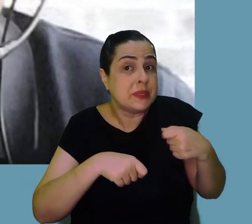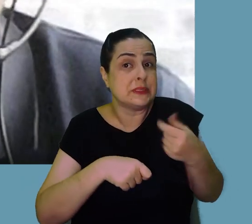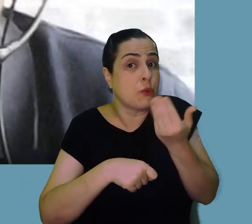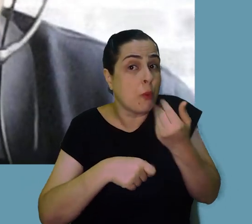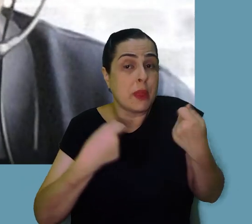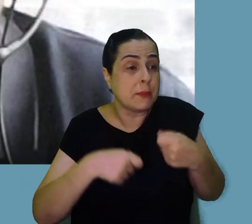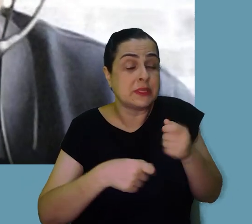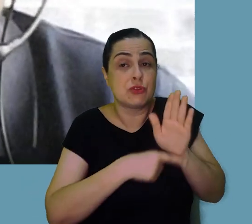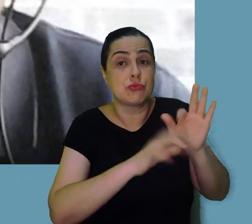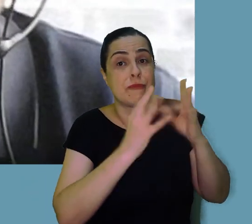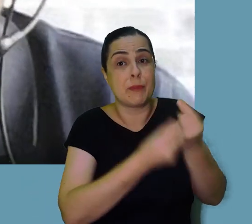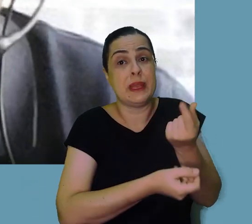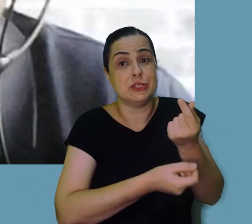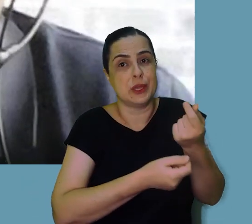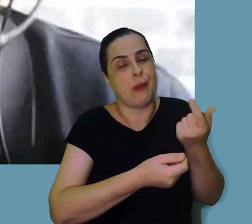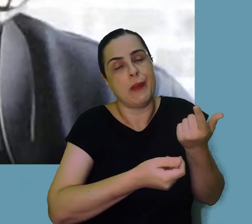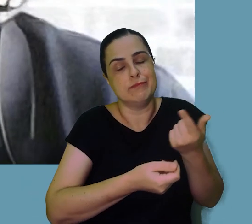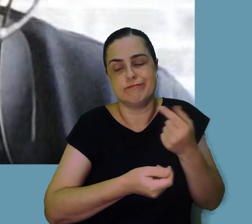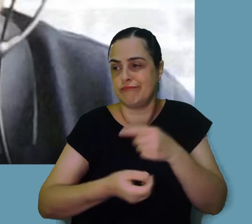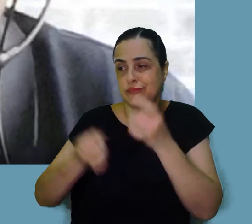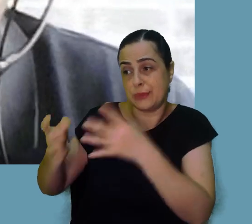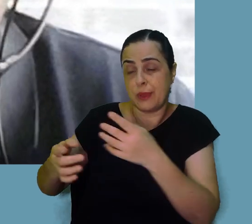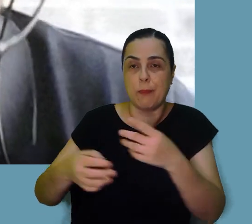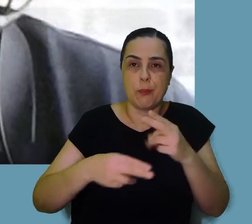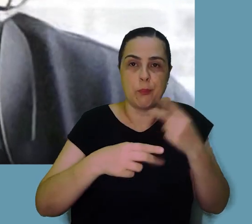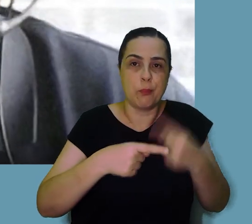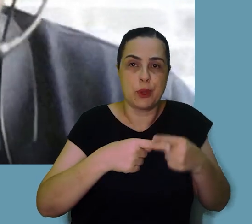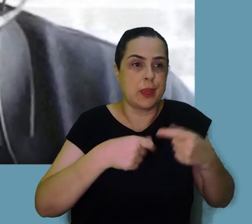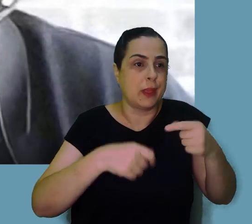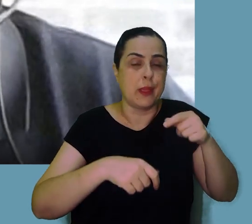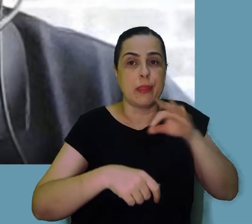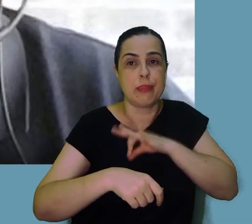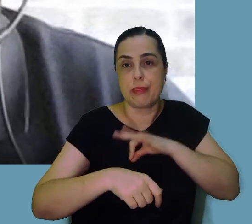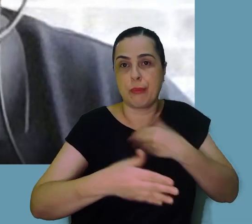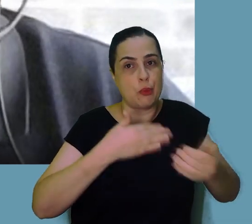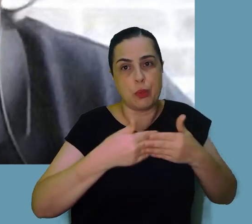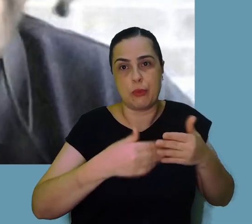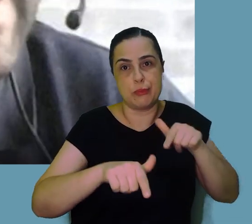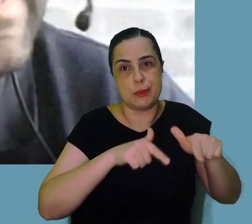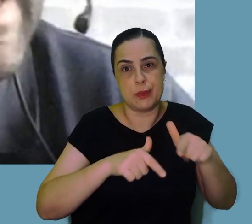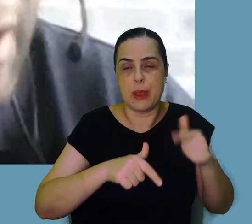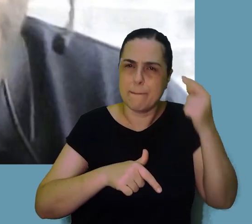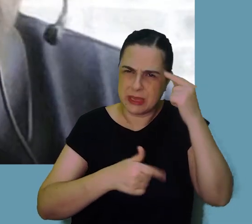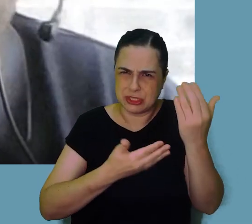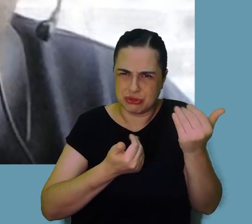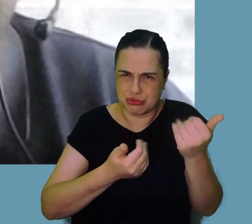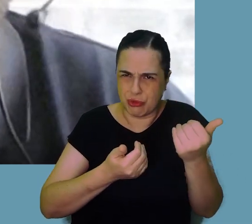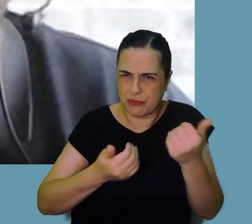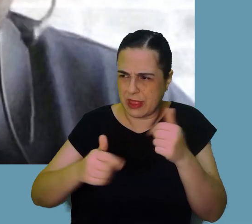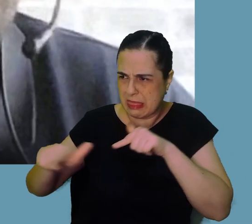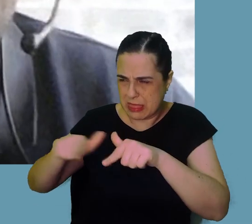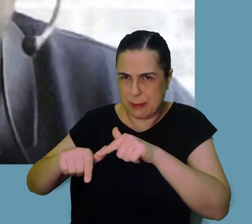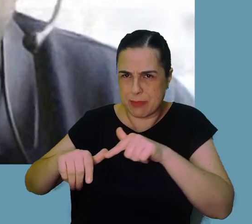gosto de chamar a atenção disso porque parece eternamente que a população negra foge do mercado de trabalho. E essa não é uma